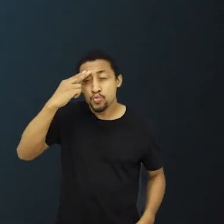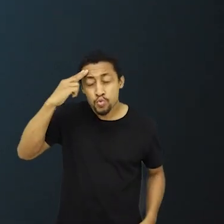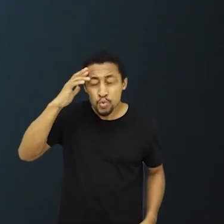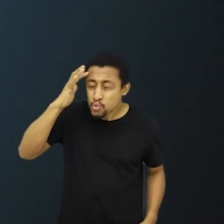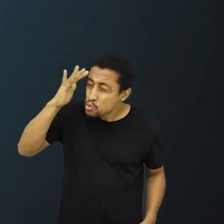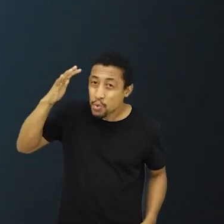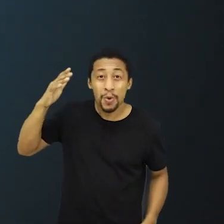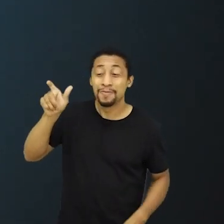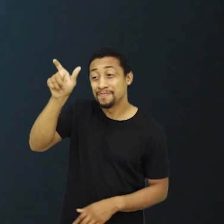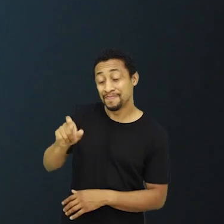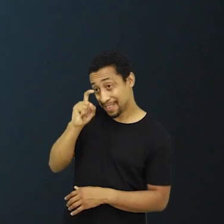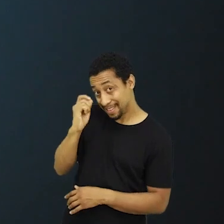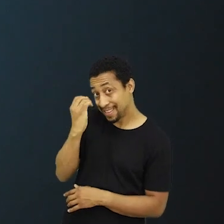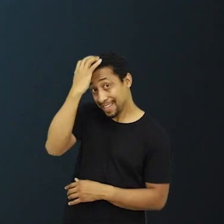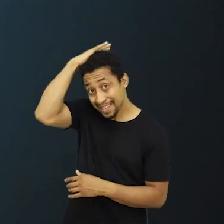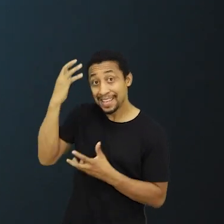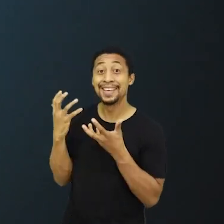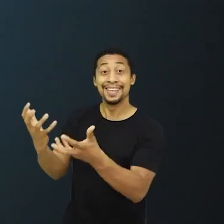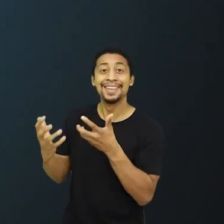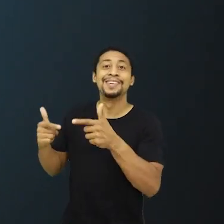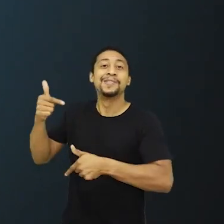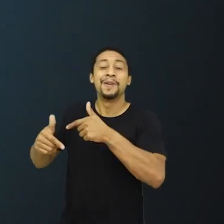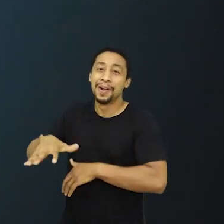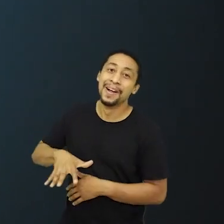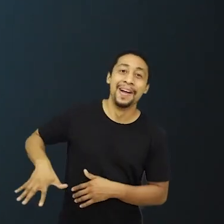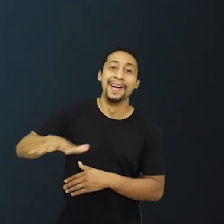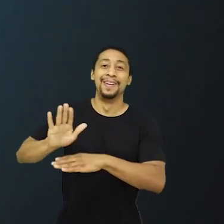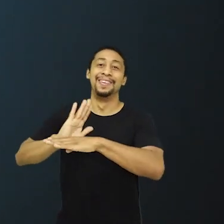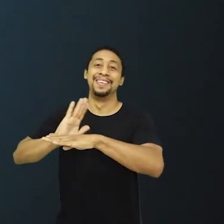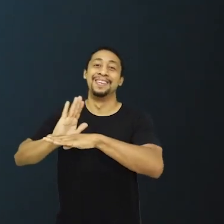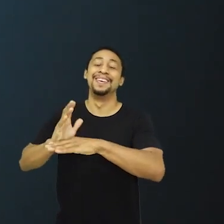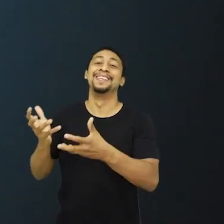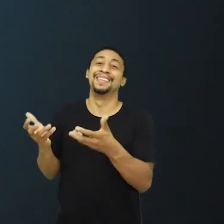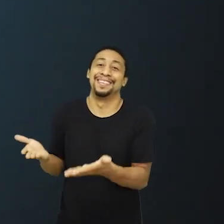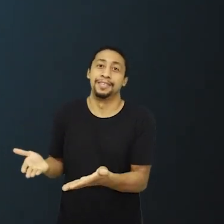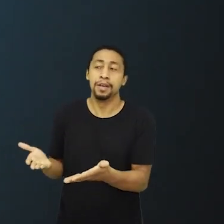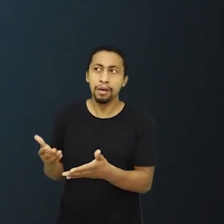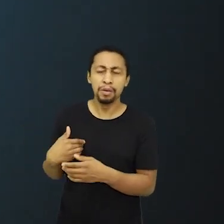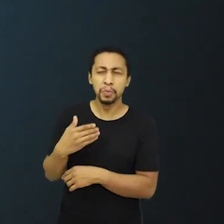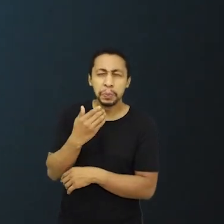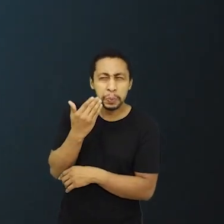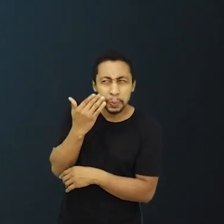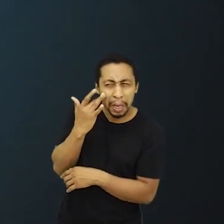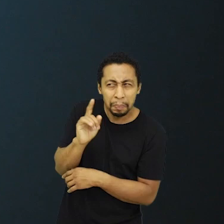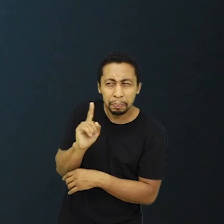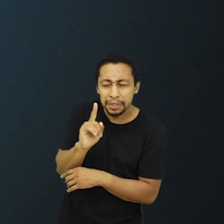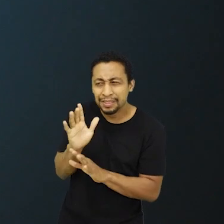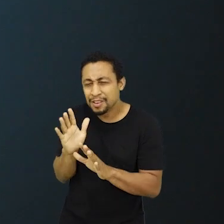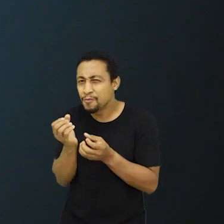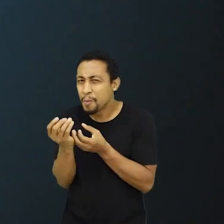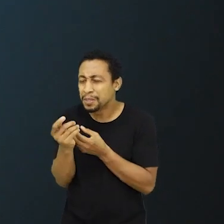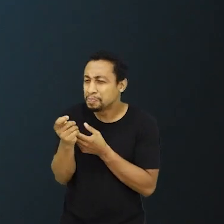ser cineasta. Isso se falava muito pouco quando eu entrei no instituto. Eu sabia que tinha uma ligação com cultura, ele tinha sido